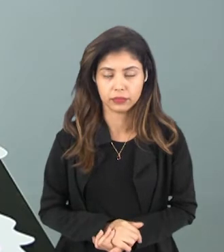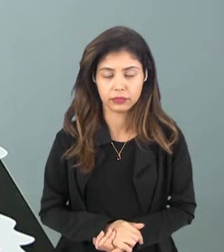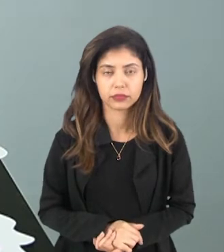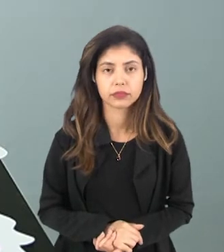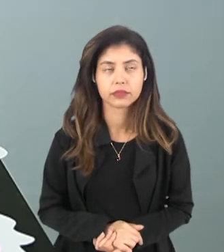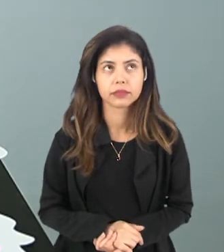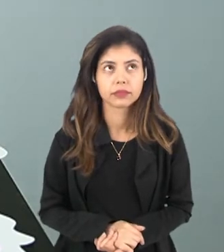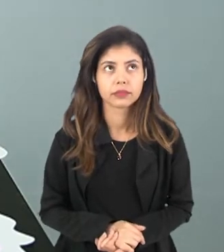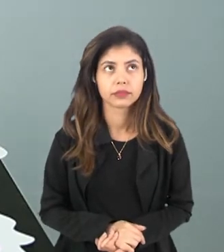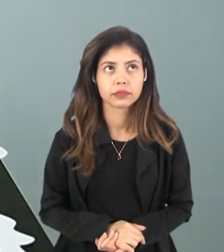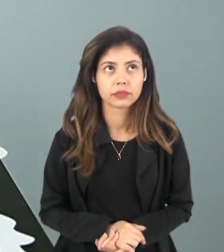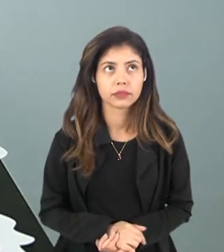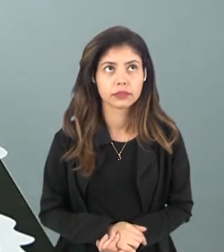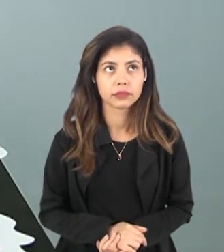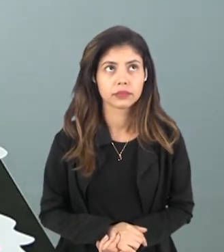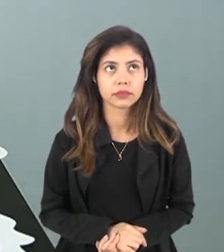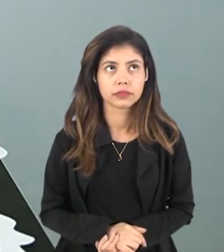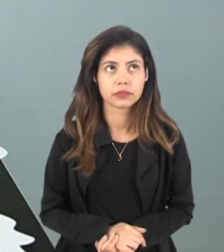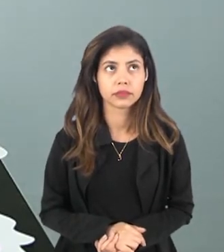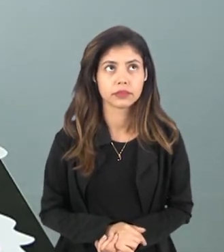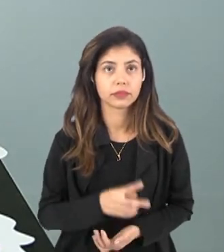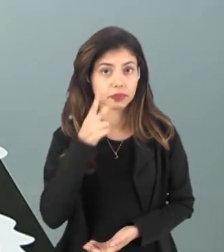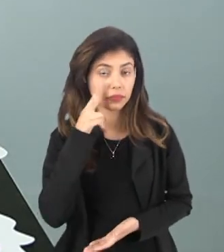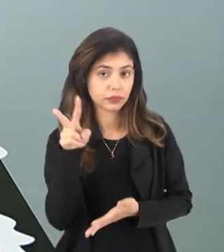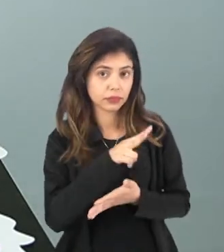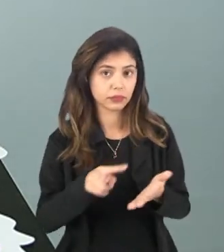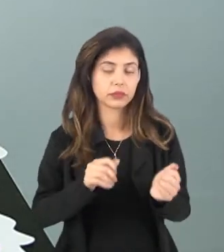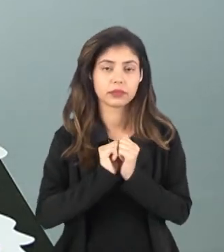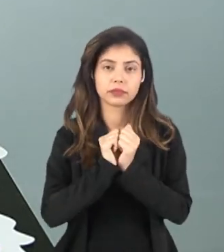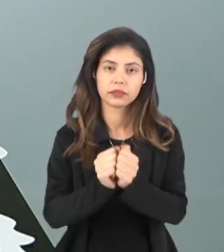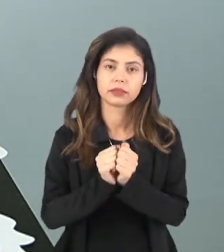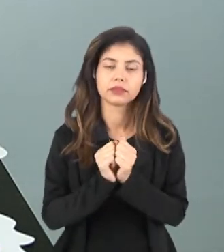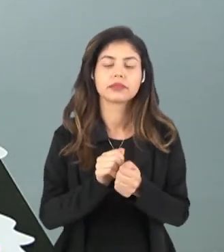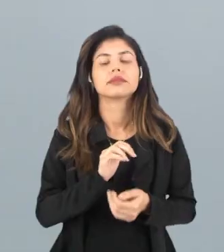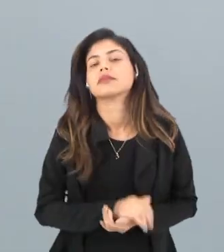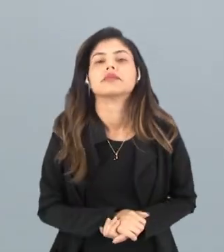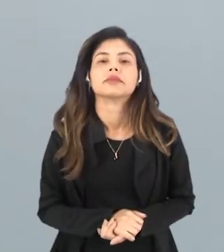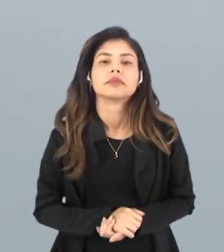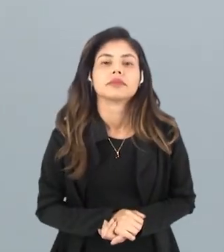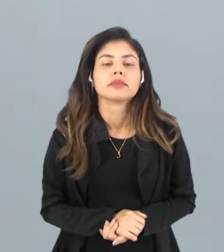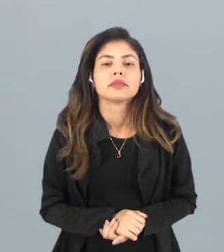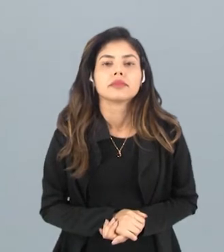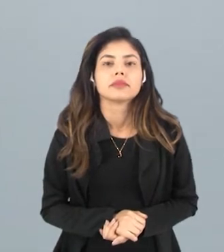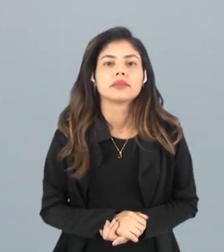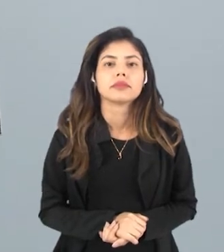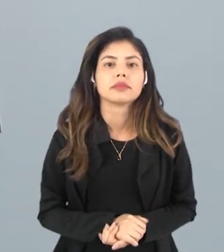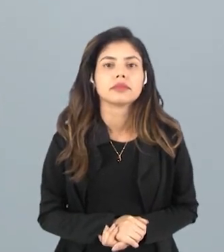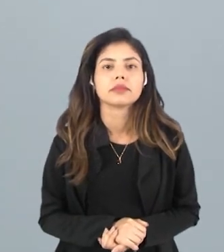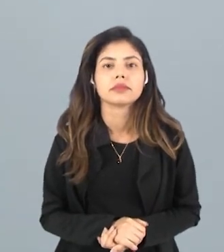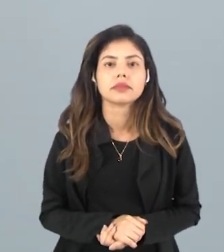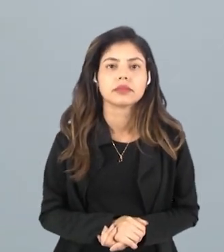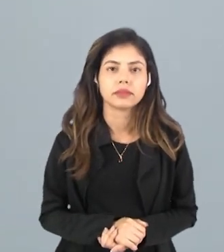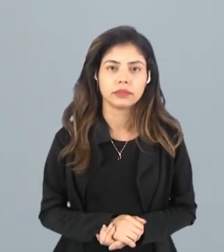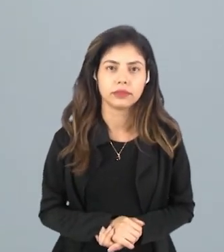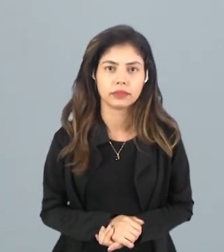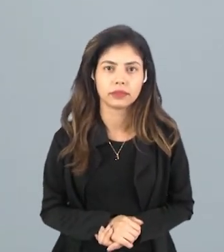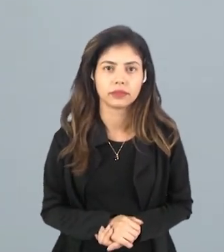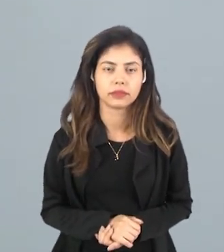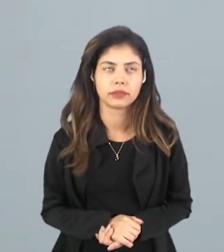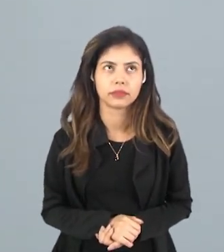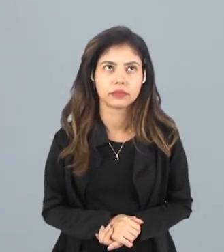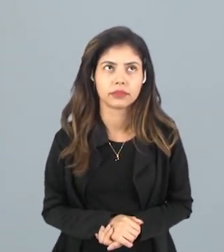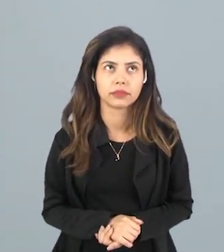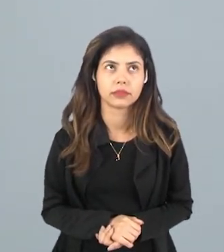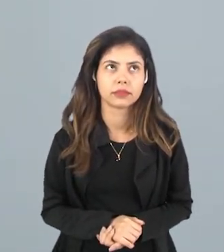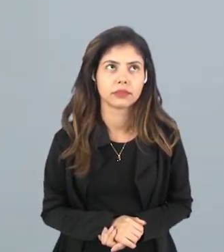hum hum Vamos ler juntos vamos lá quem